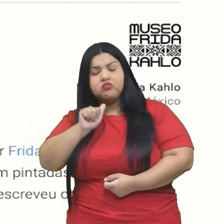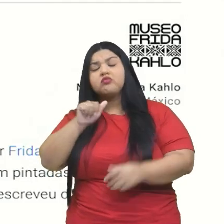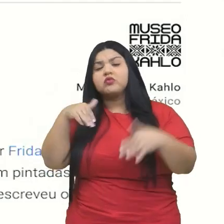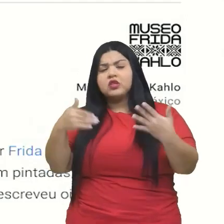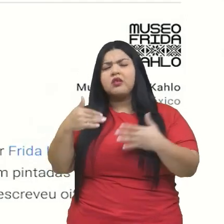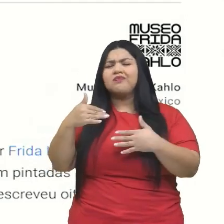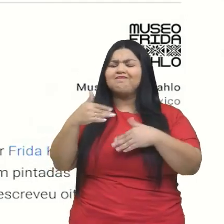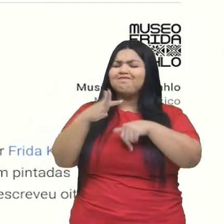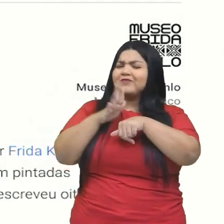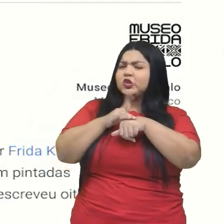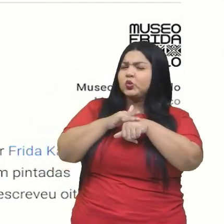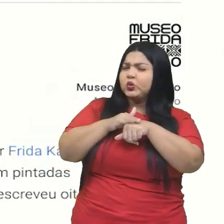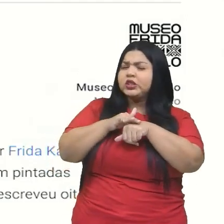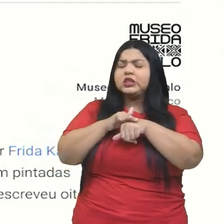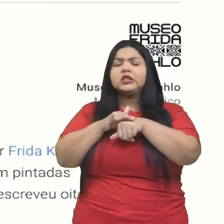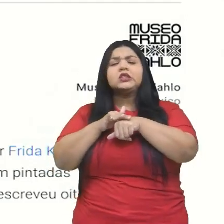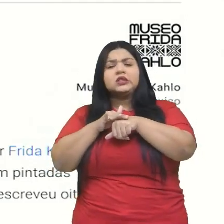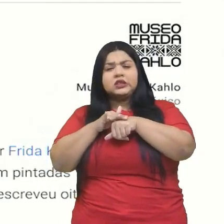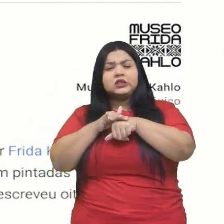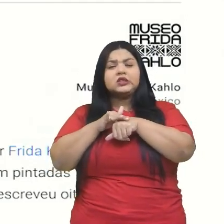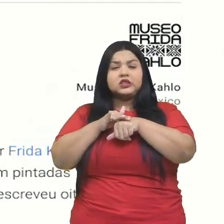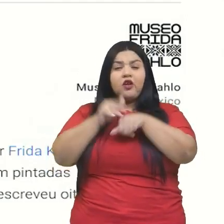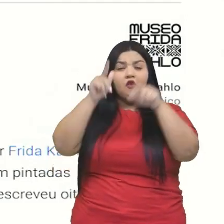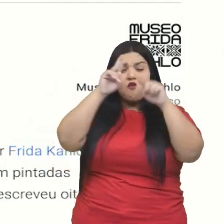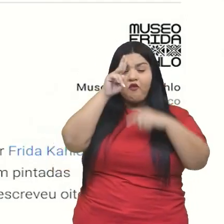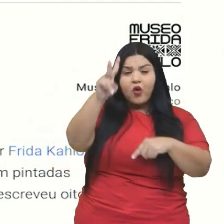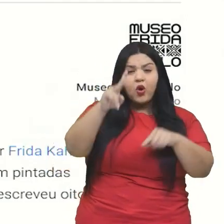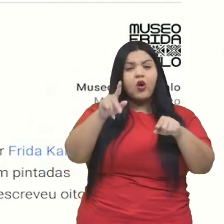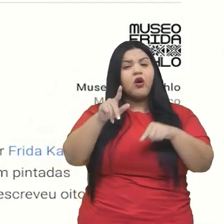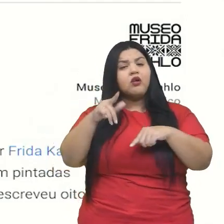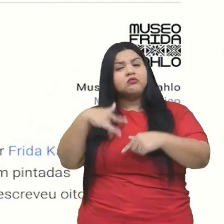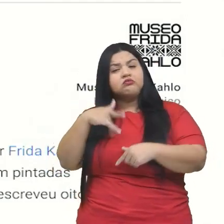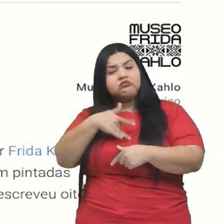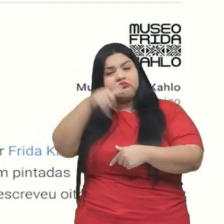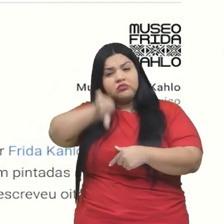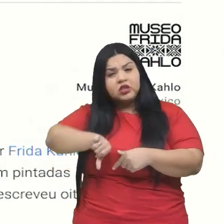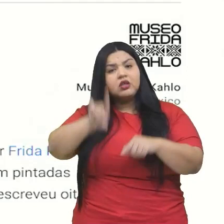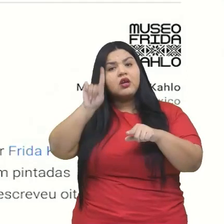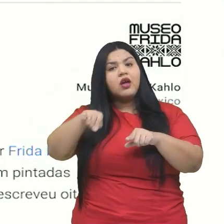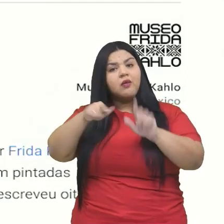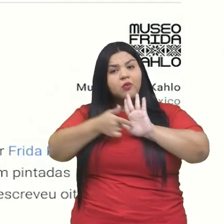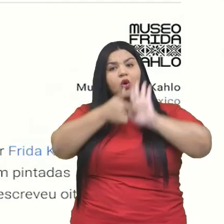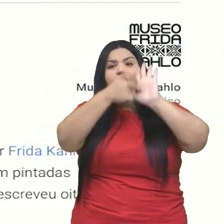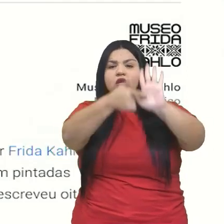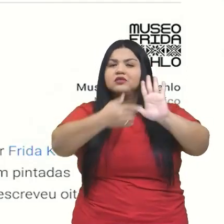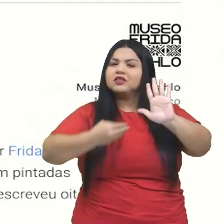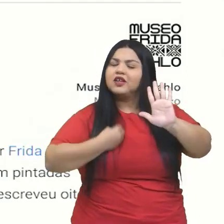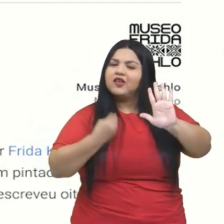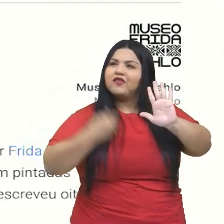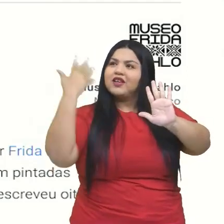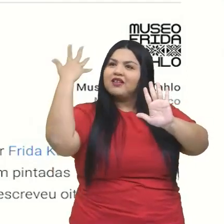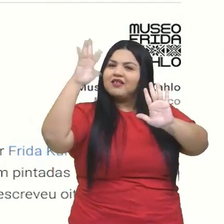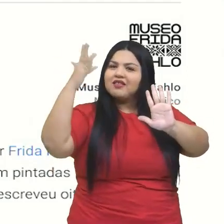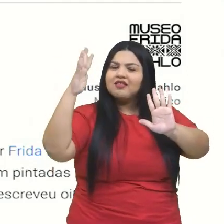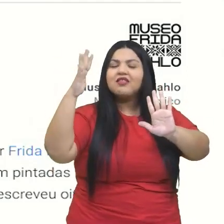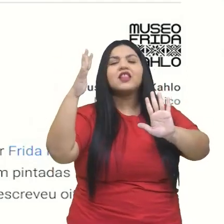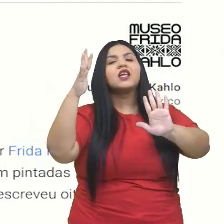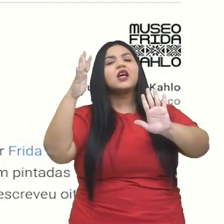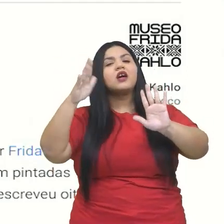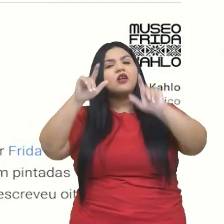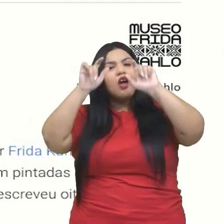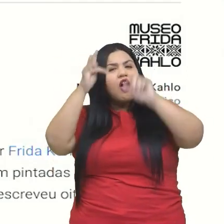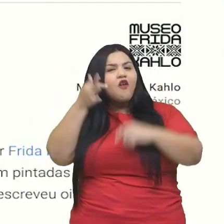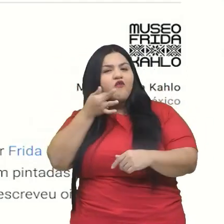saúde deteriorada, o título desta obra é um tributo à vida. As frutas e a forma como foram